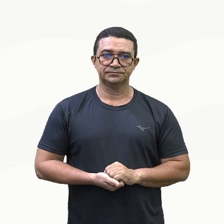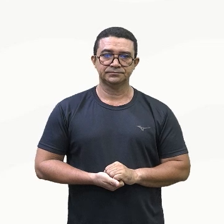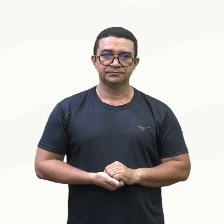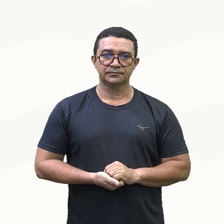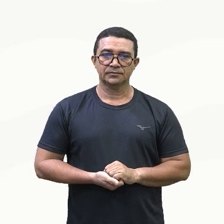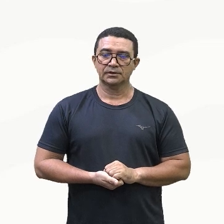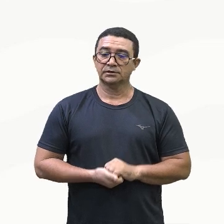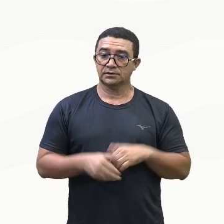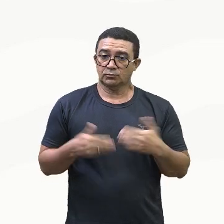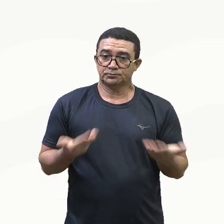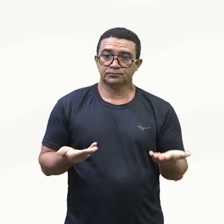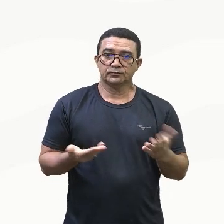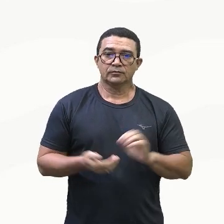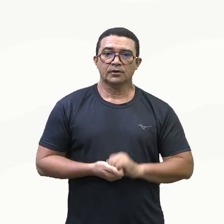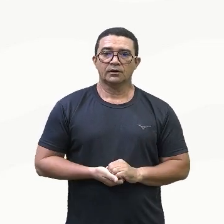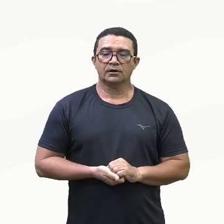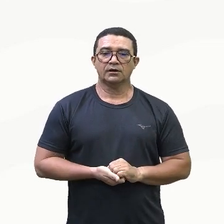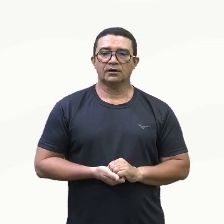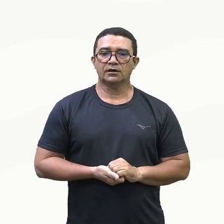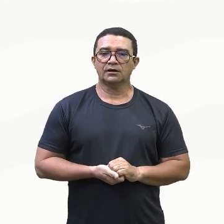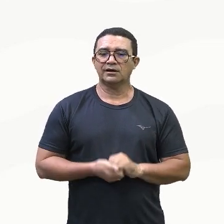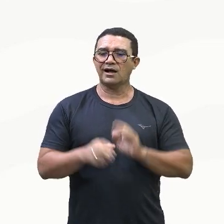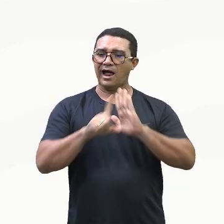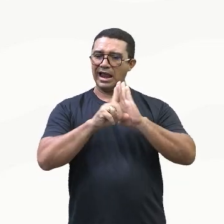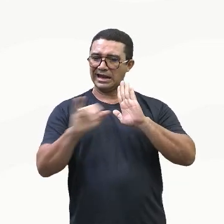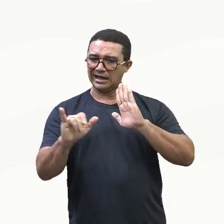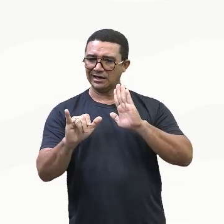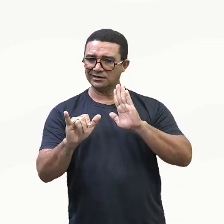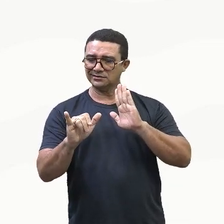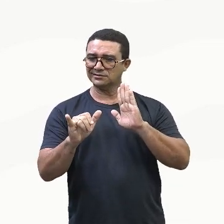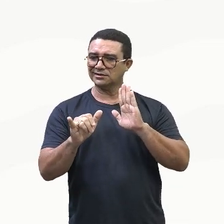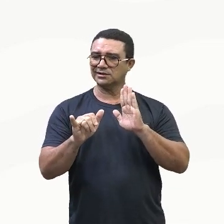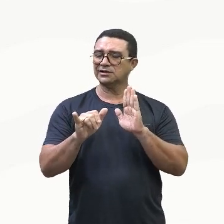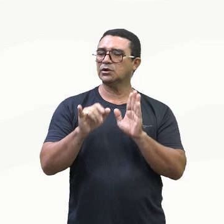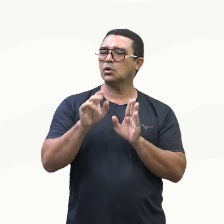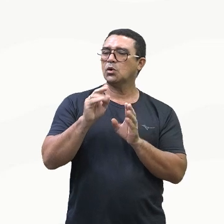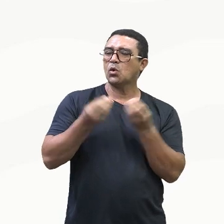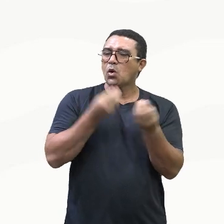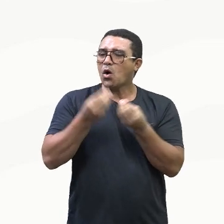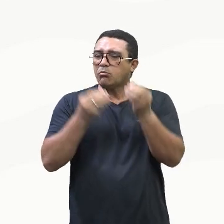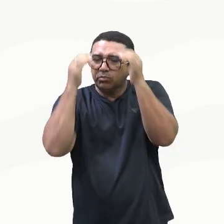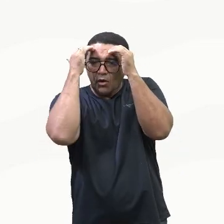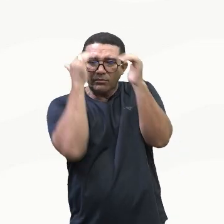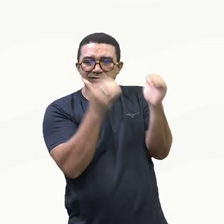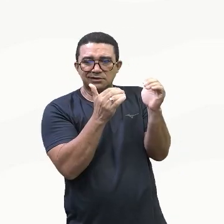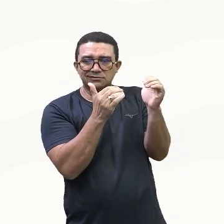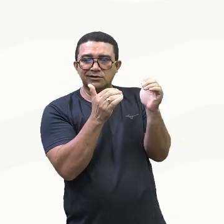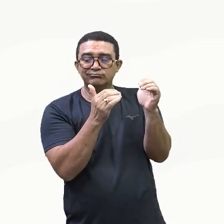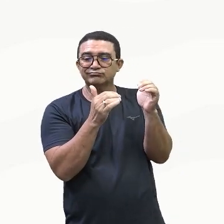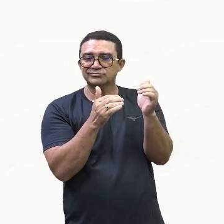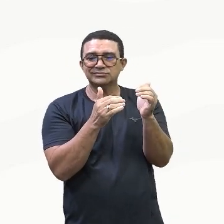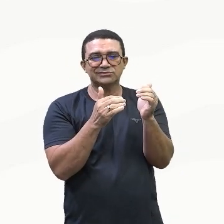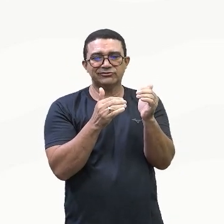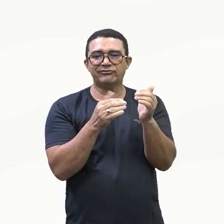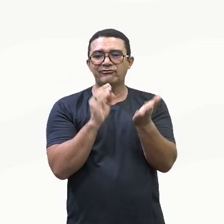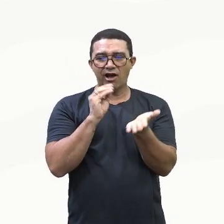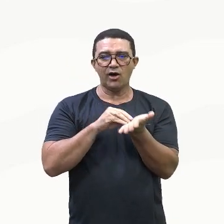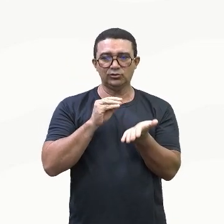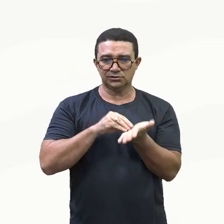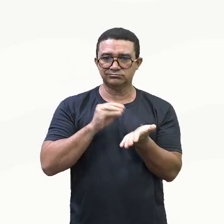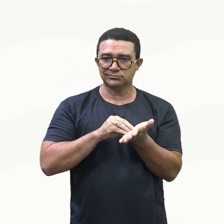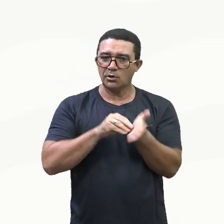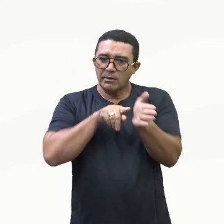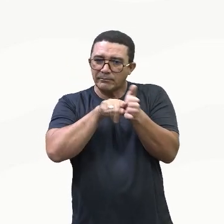descobrirmos. Contudo, a sua aplicabilidade está distante do proposto. Pesquisas